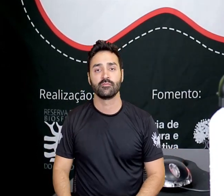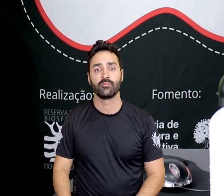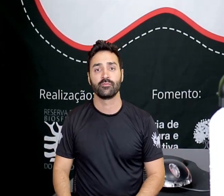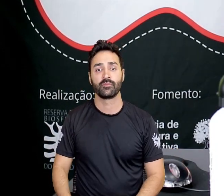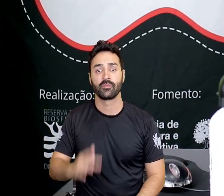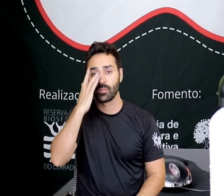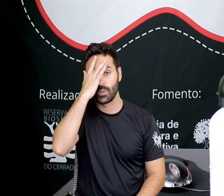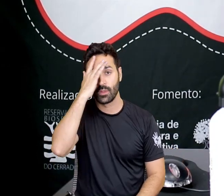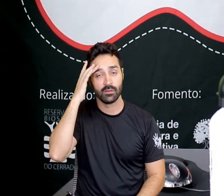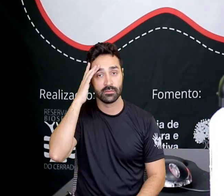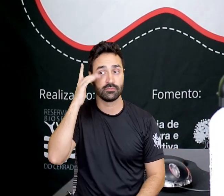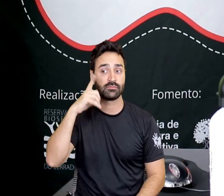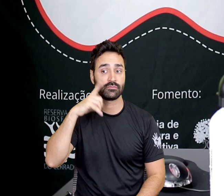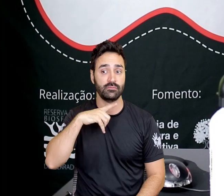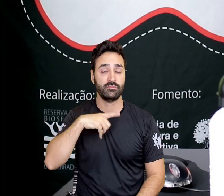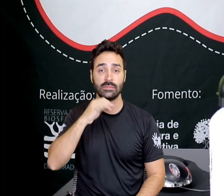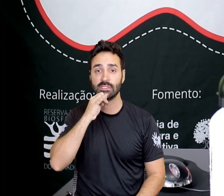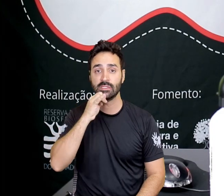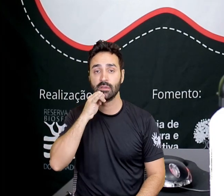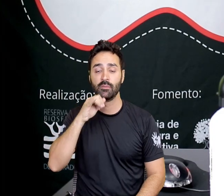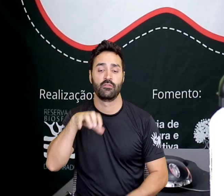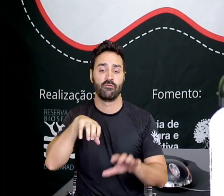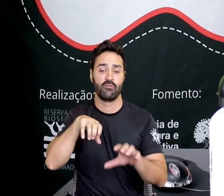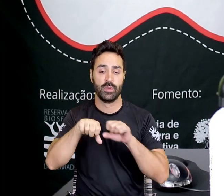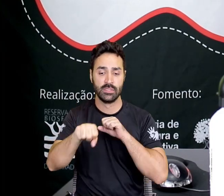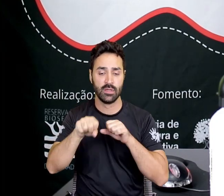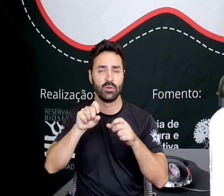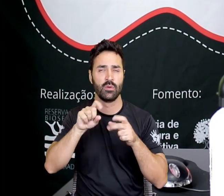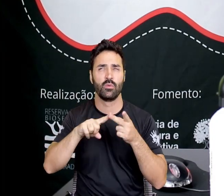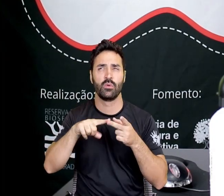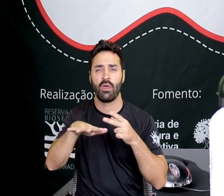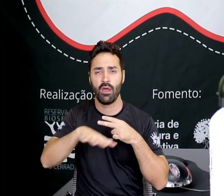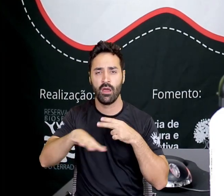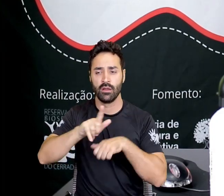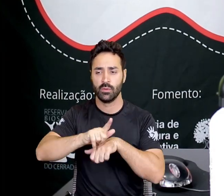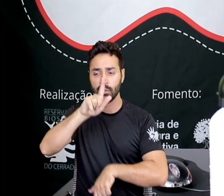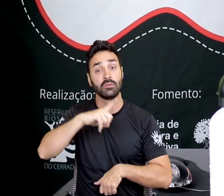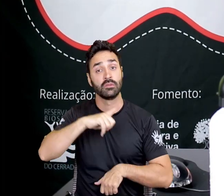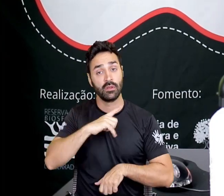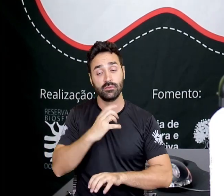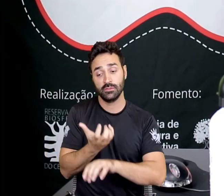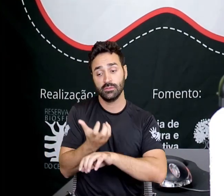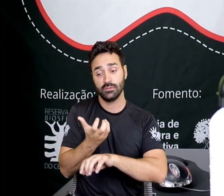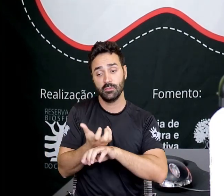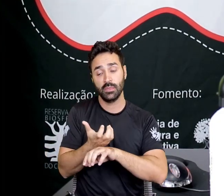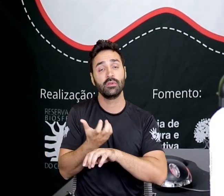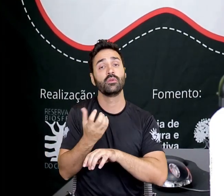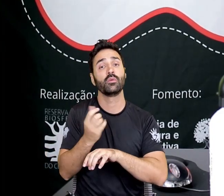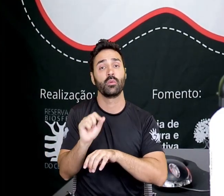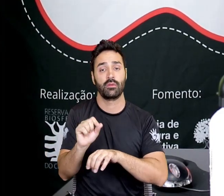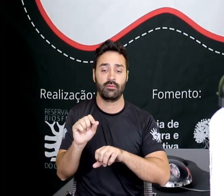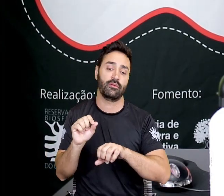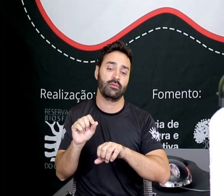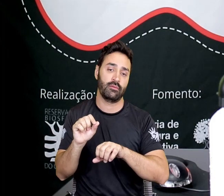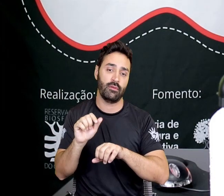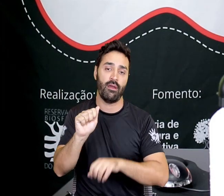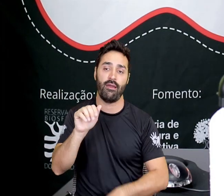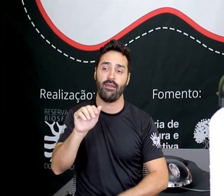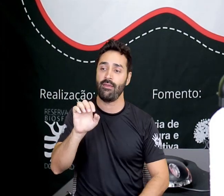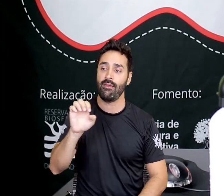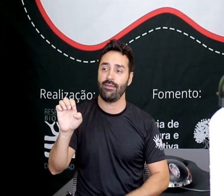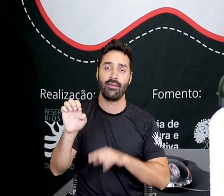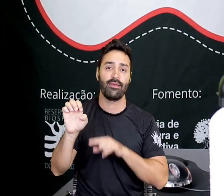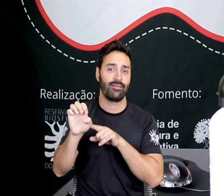buscado, na própria formação, na graduação, hoje já se tem disciplinas voltadas para atendimento educacional